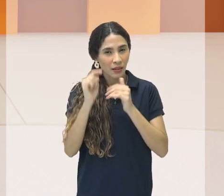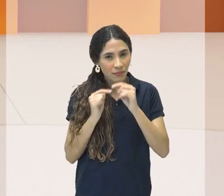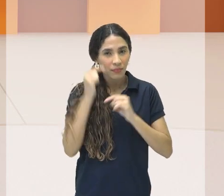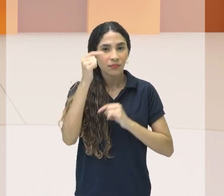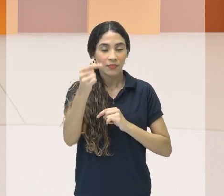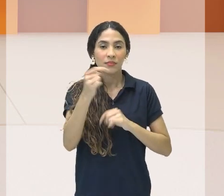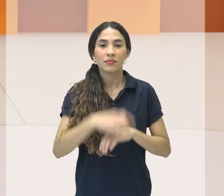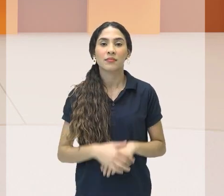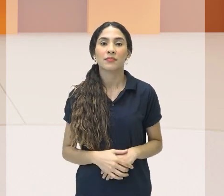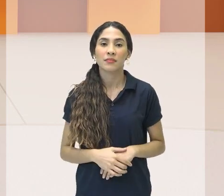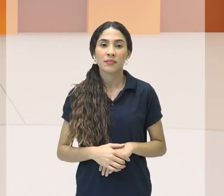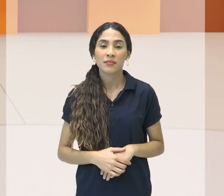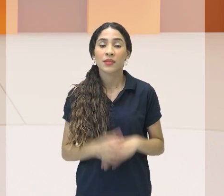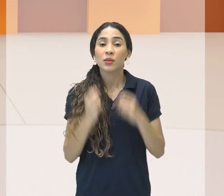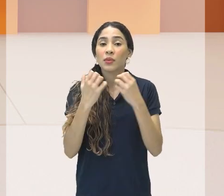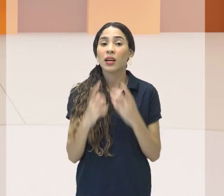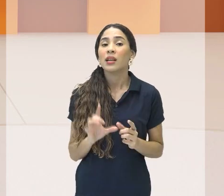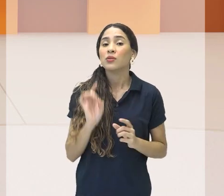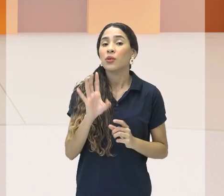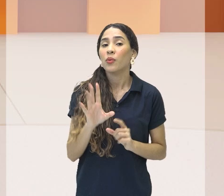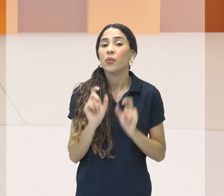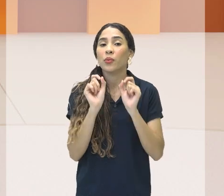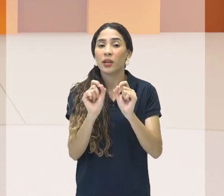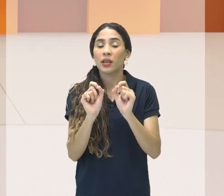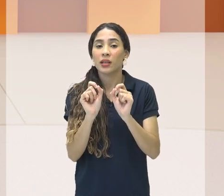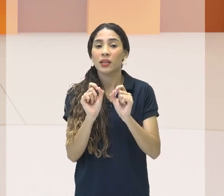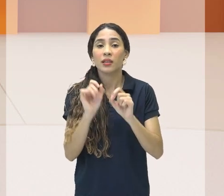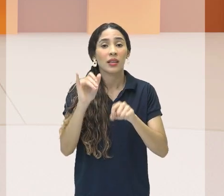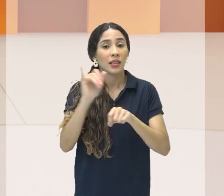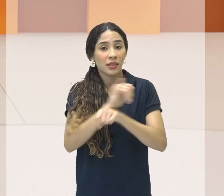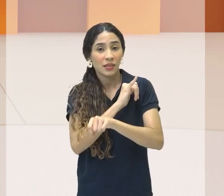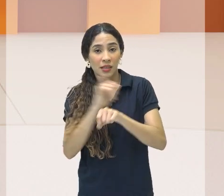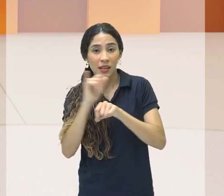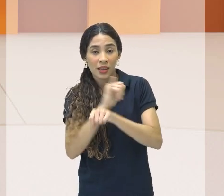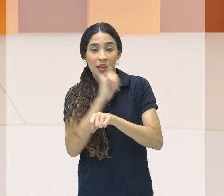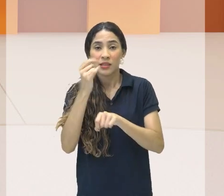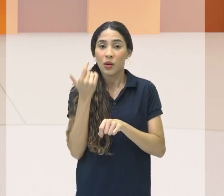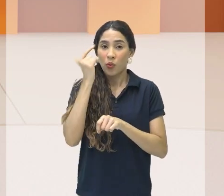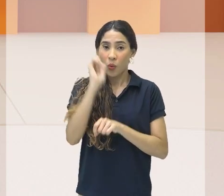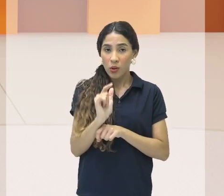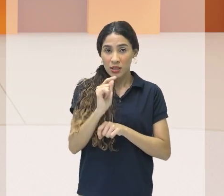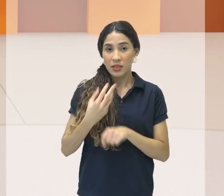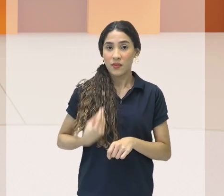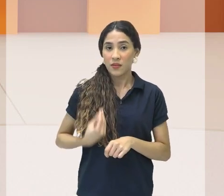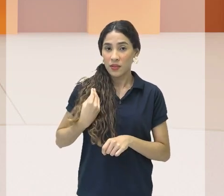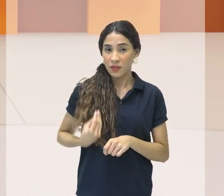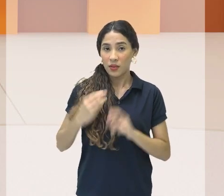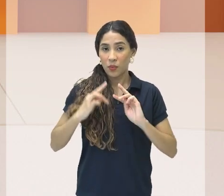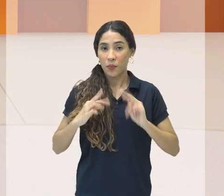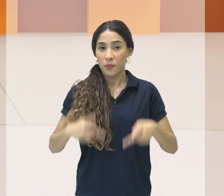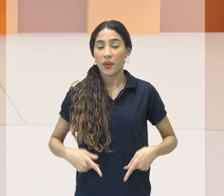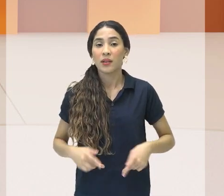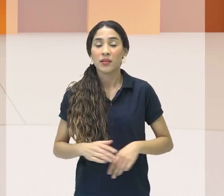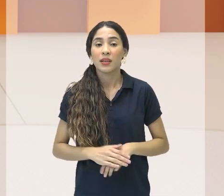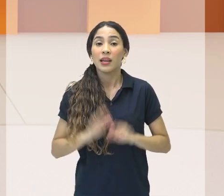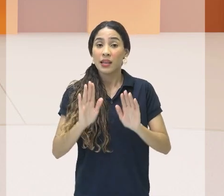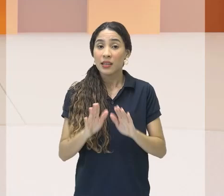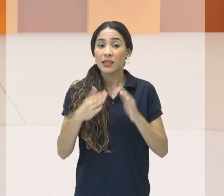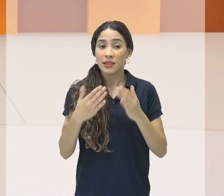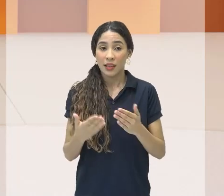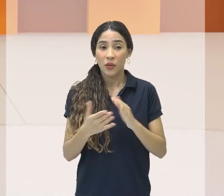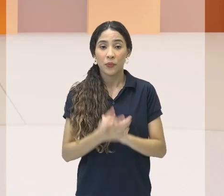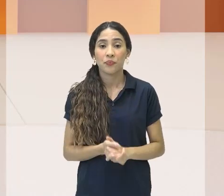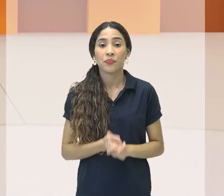frente. Nós estamos falando apenas de recursos para suprir a necessidade do ser humano. Então,